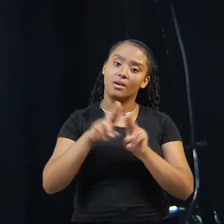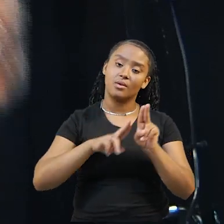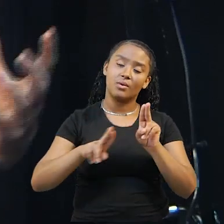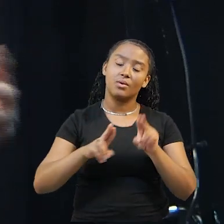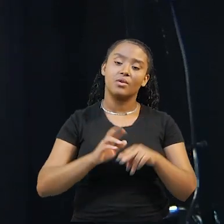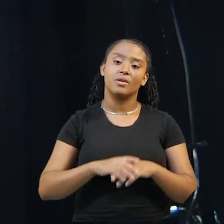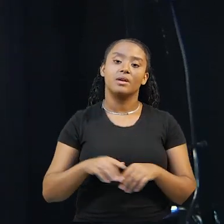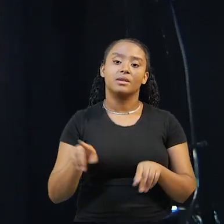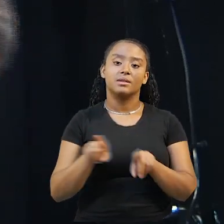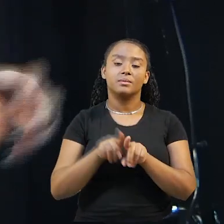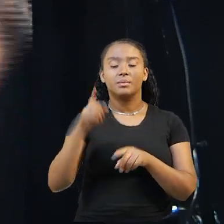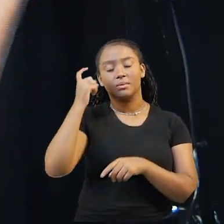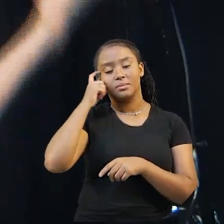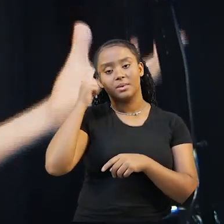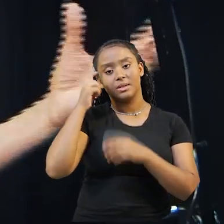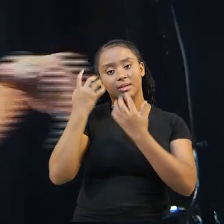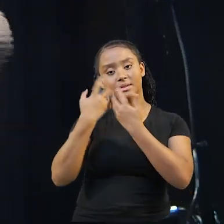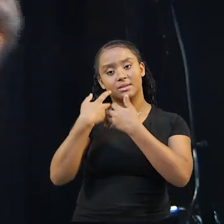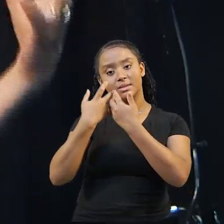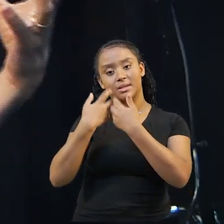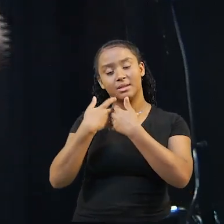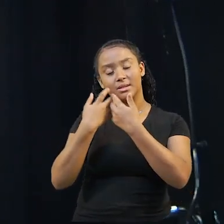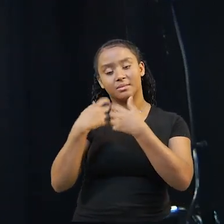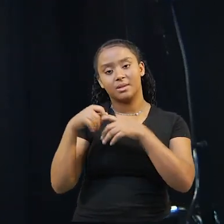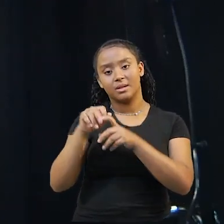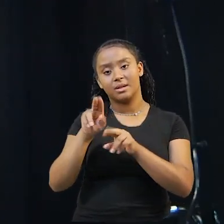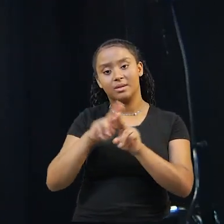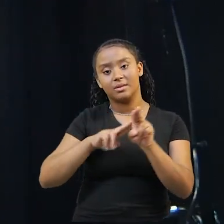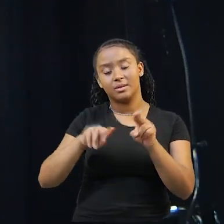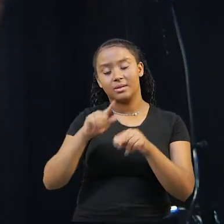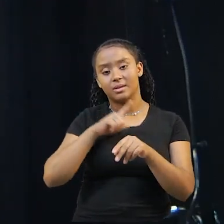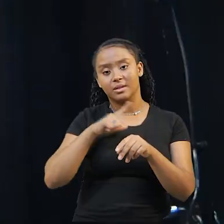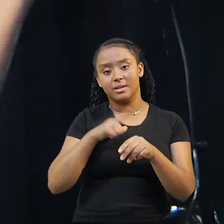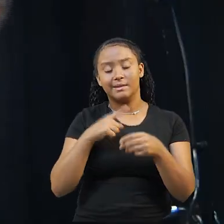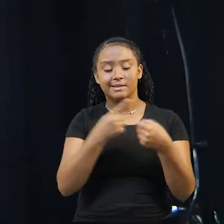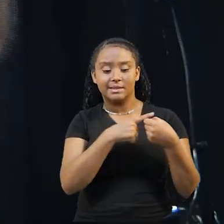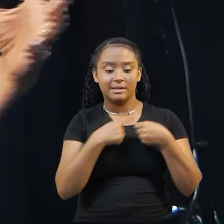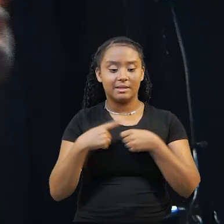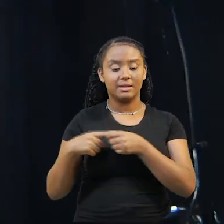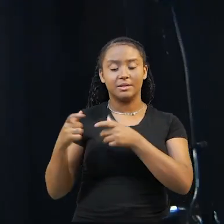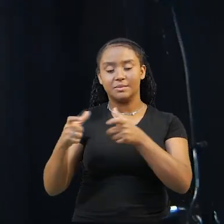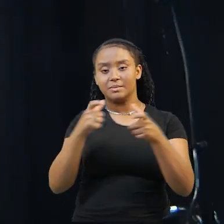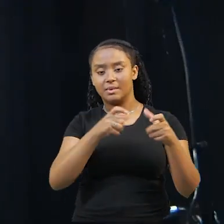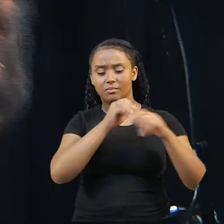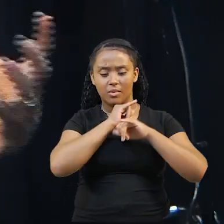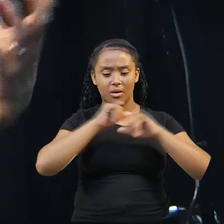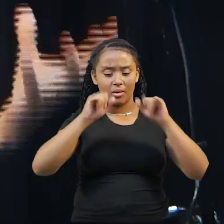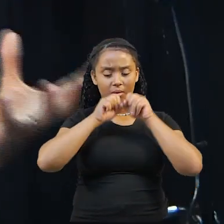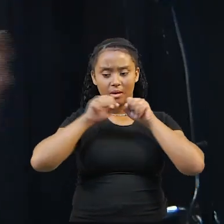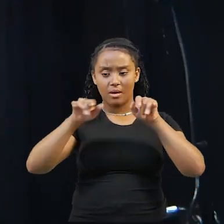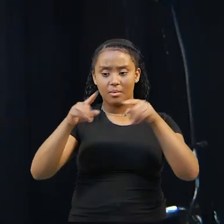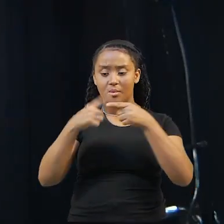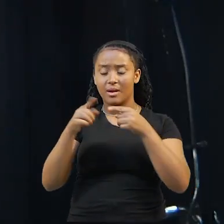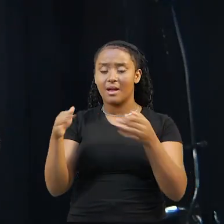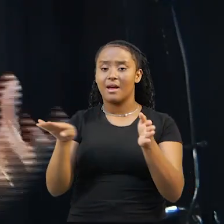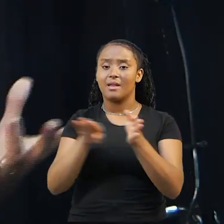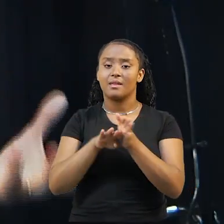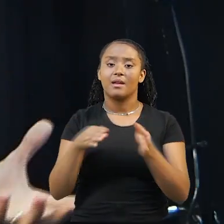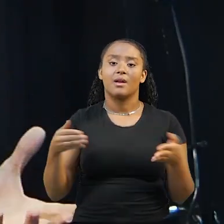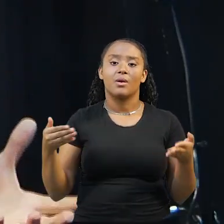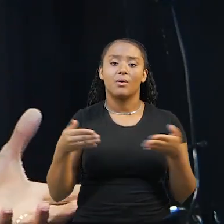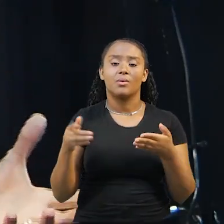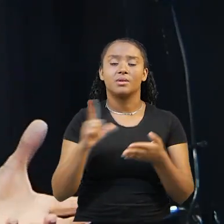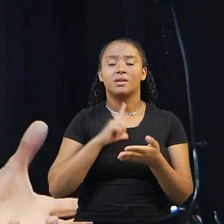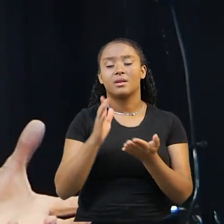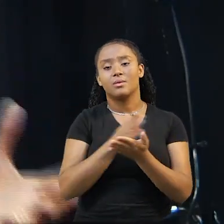universidade, pensando, levando a universidade para a cidade, para os bairros, para que todo mundo entenda. Até hoje a gente tem pessoas que não sabem